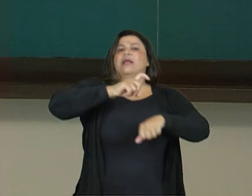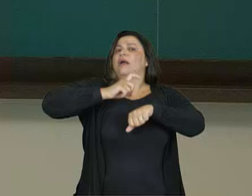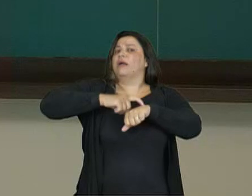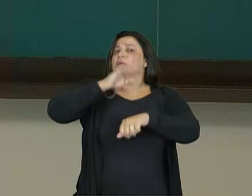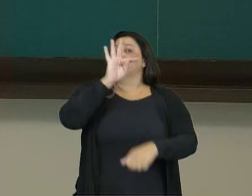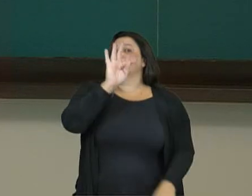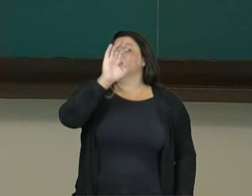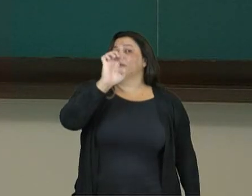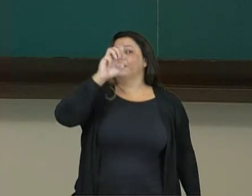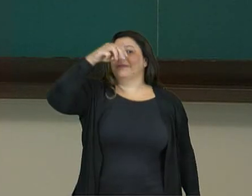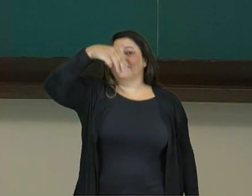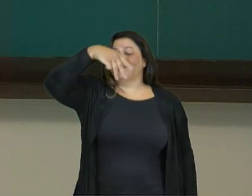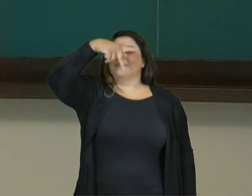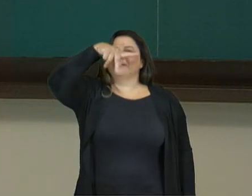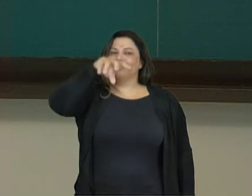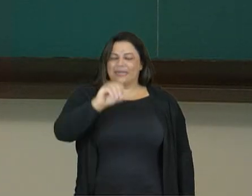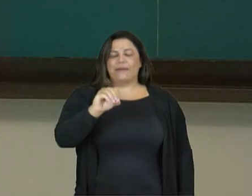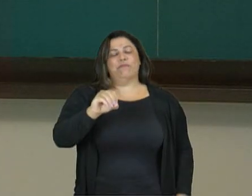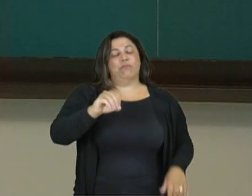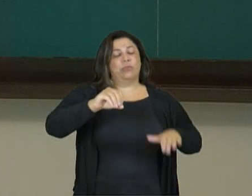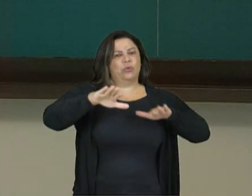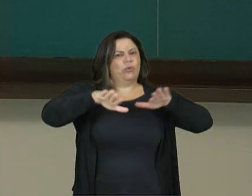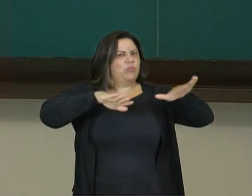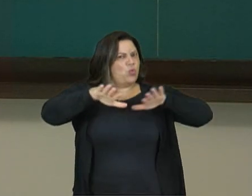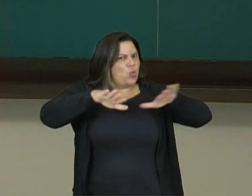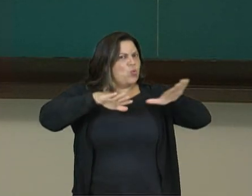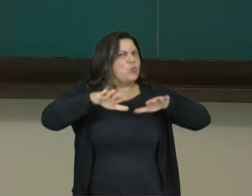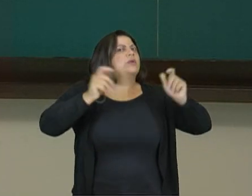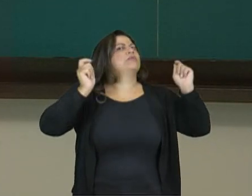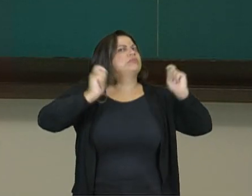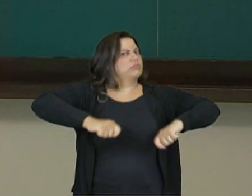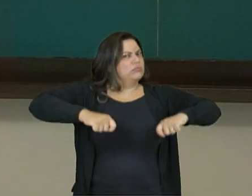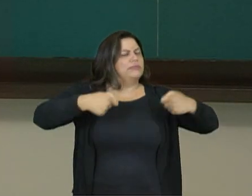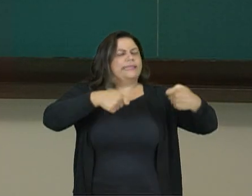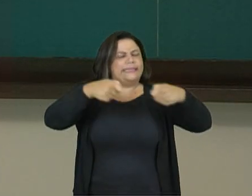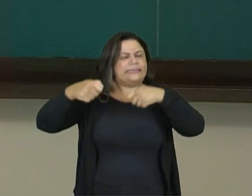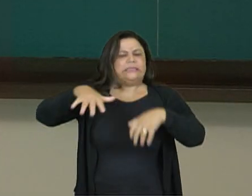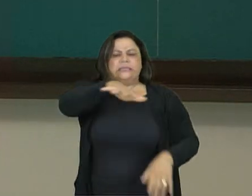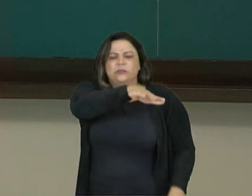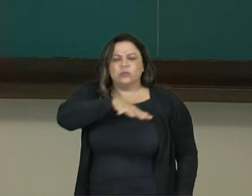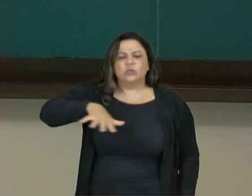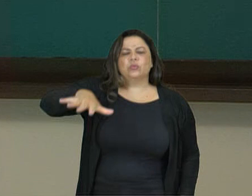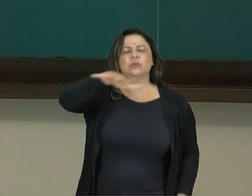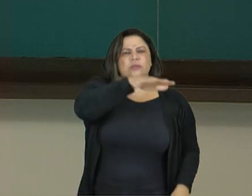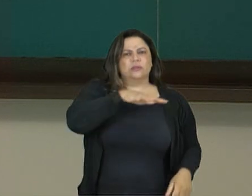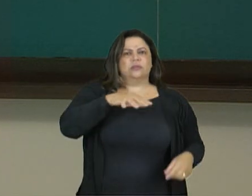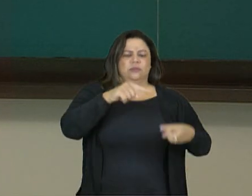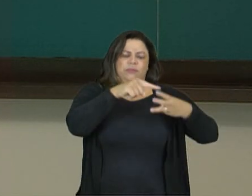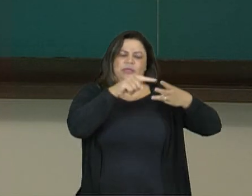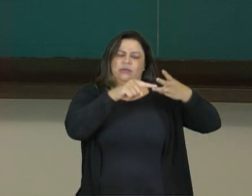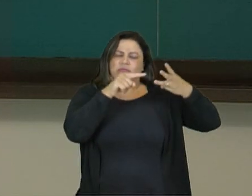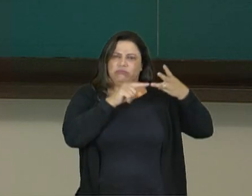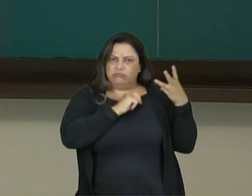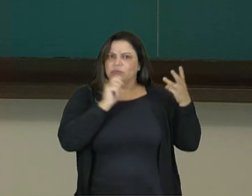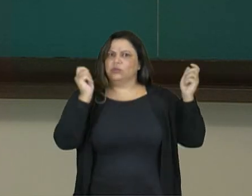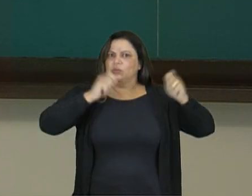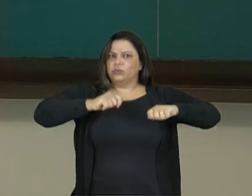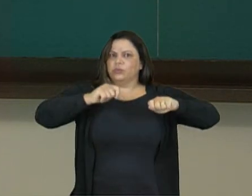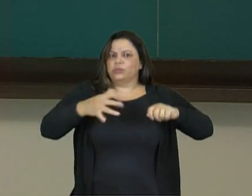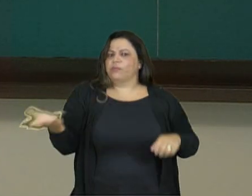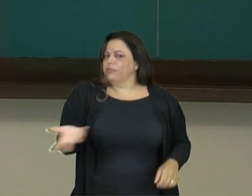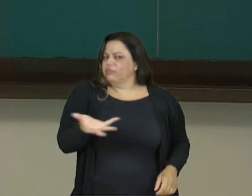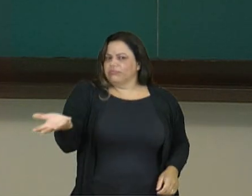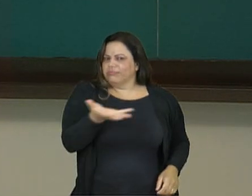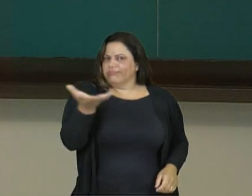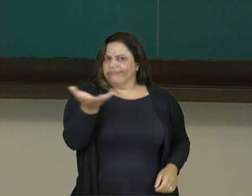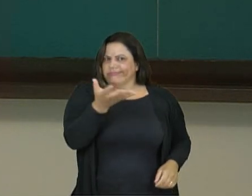Sem movimento, não há dança. Nós precisamos de um espaço e, de acordo com a velocidade que nós vamos movendo o